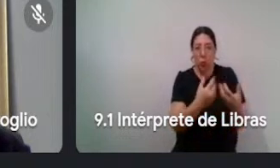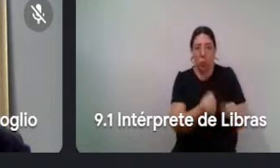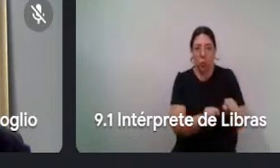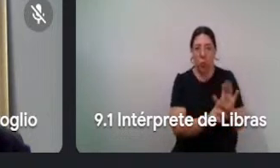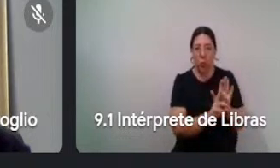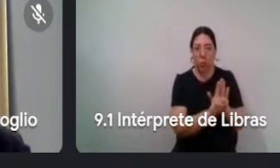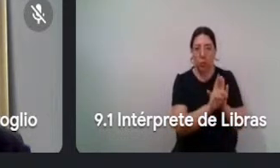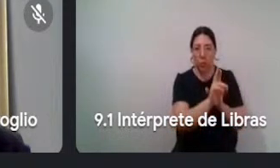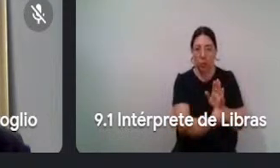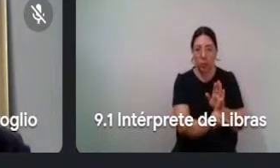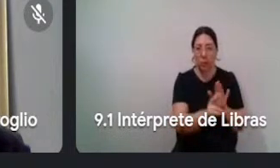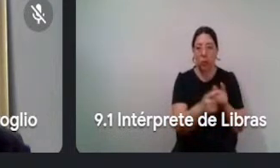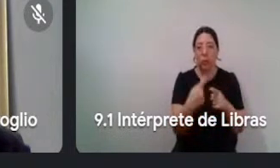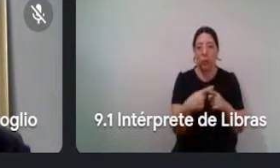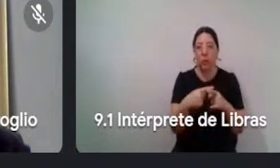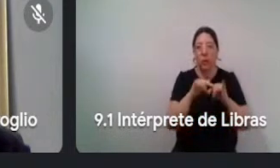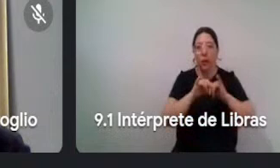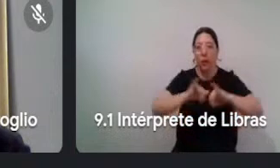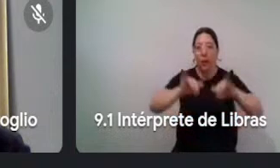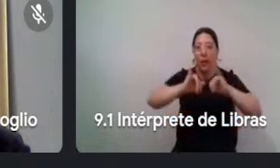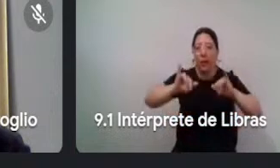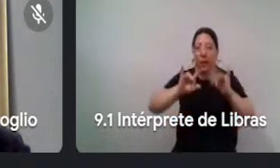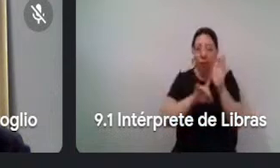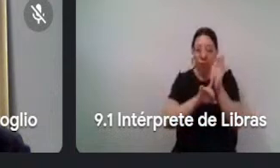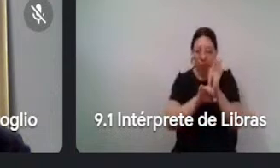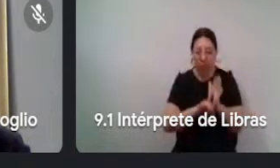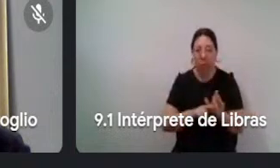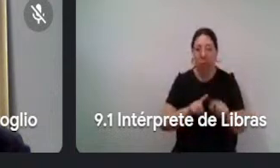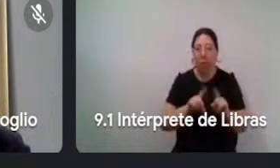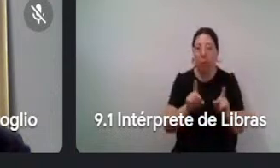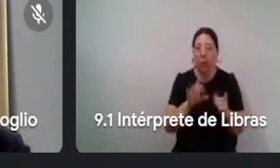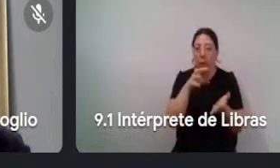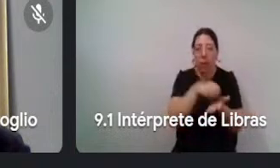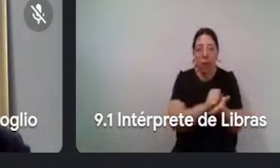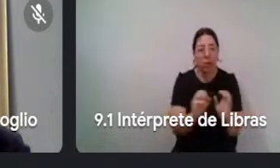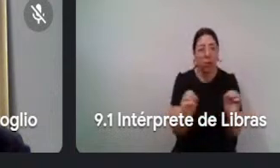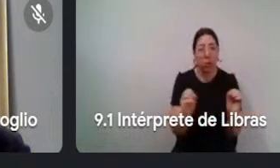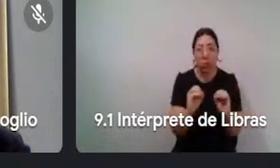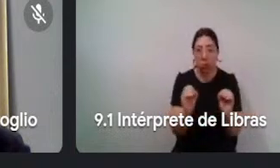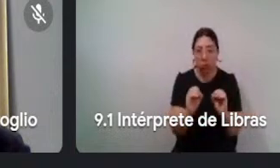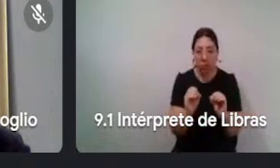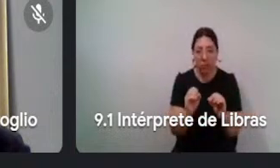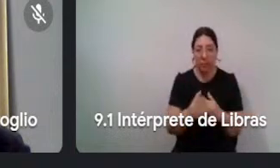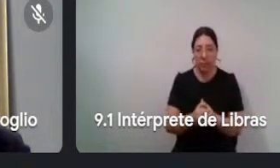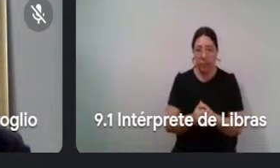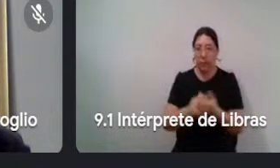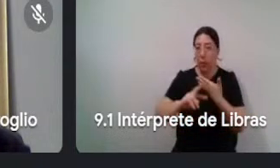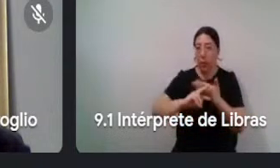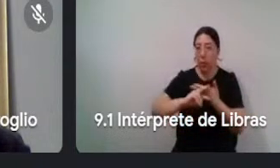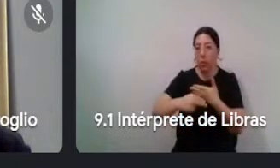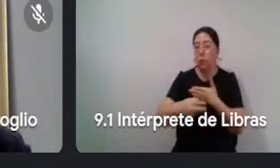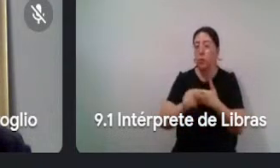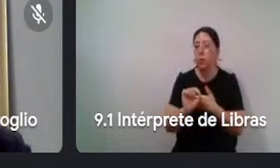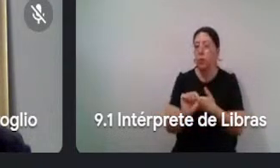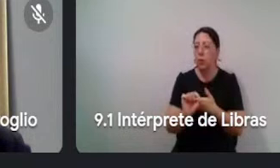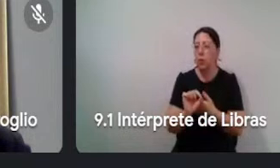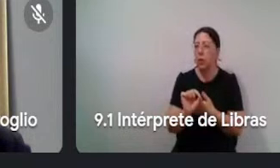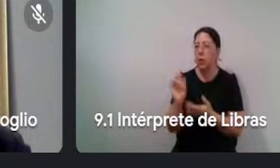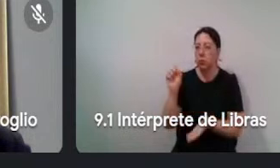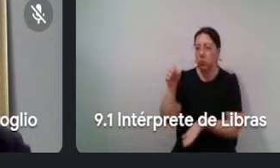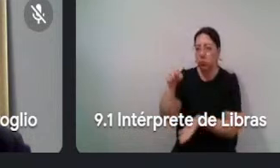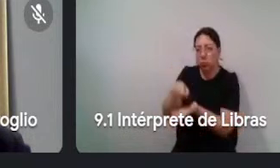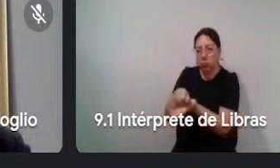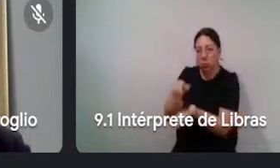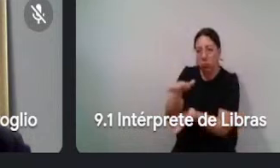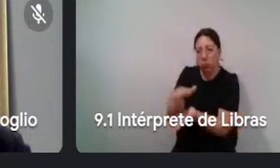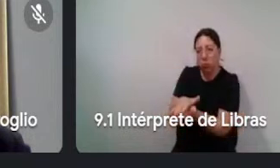divulgação de pesquisa sem registro na Justiça Eleitoral e, como consequência, o condenou ao pagamento de multa no valor